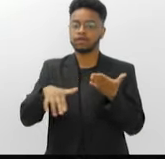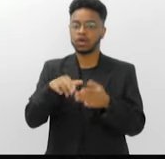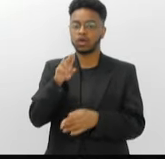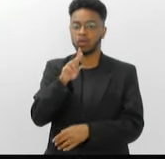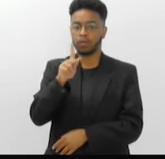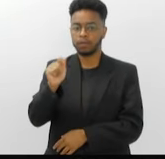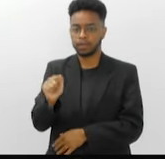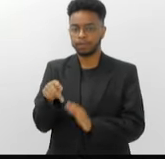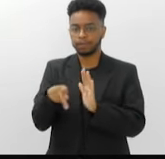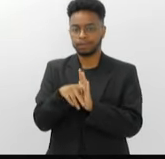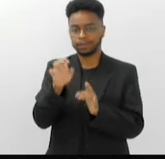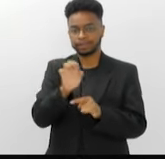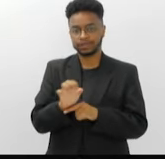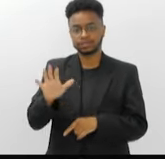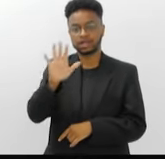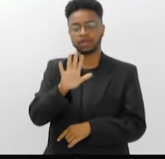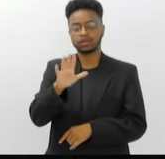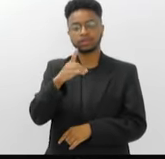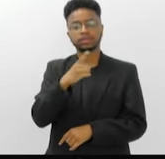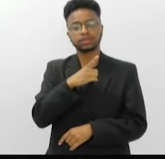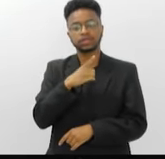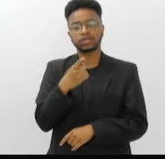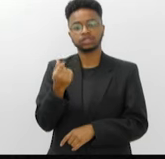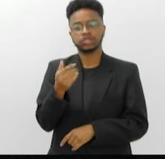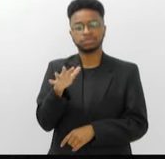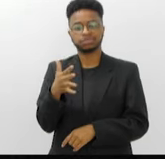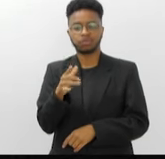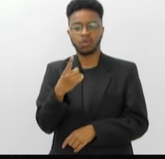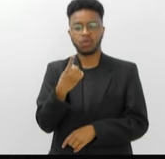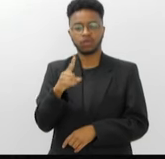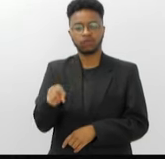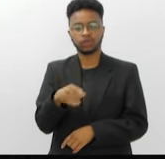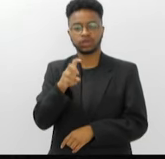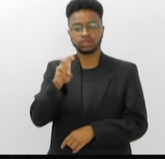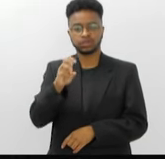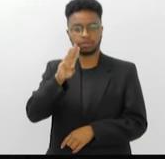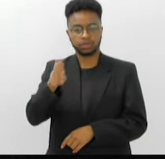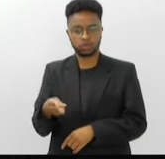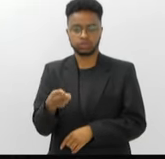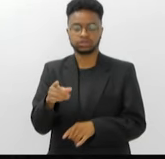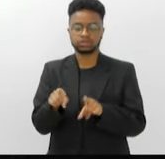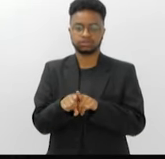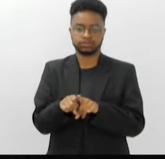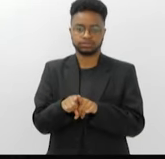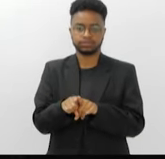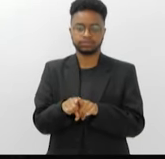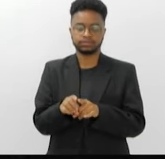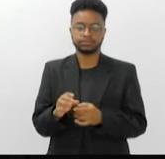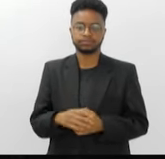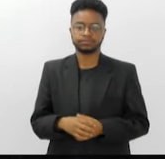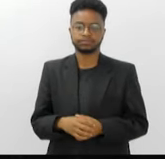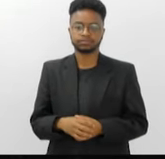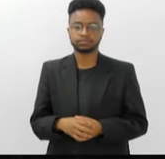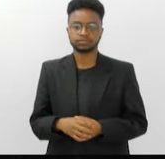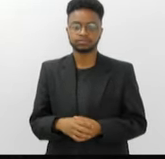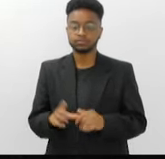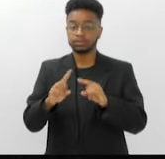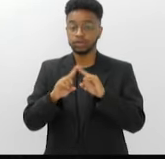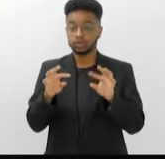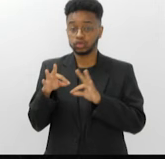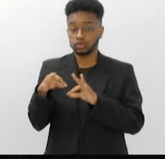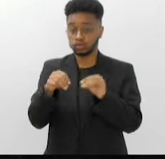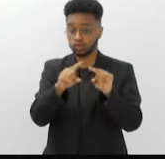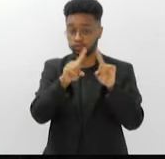deputado Luiz Paulo, têm um aporte de recurso entre 1,5 milhão e 1,7 milhão reais. E todos que lá